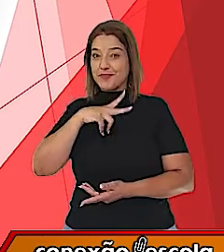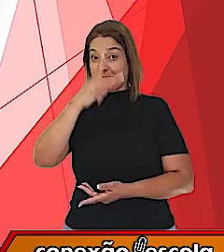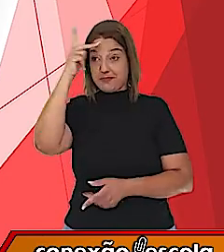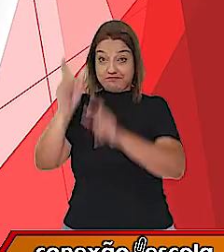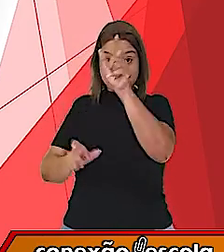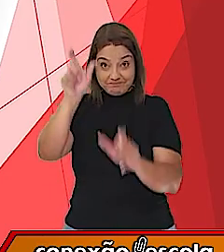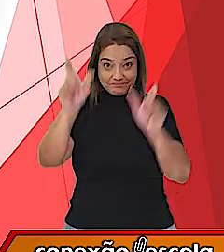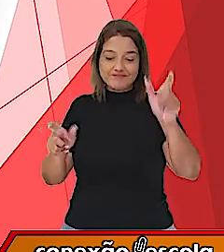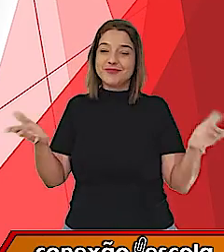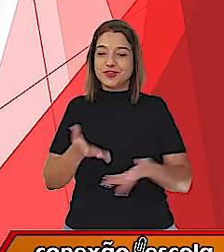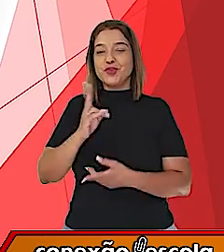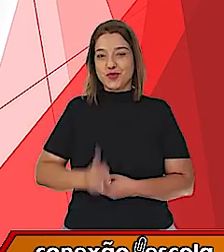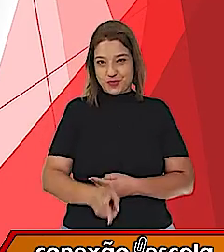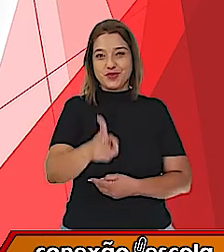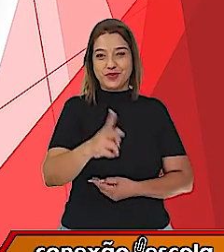seguir.